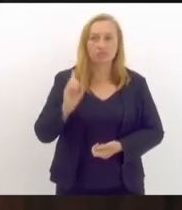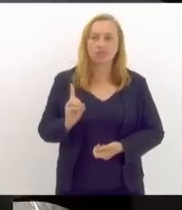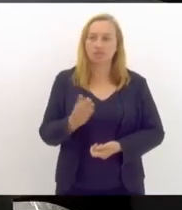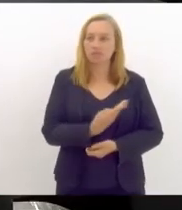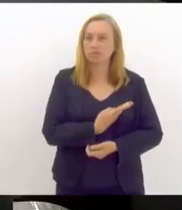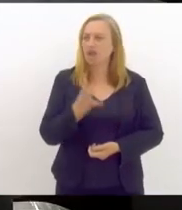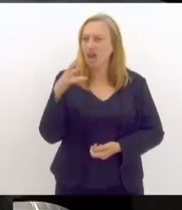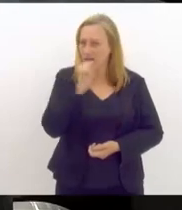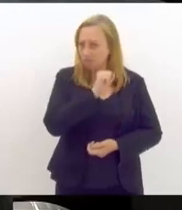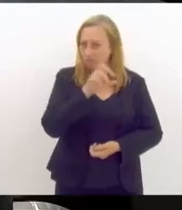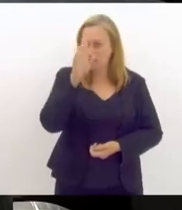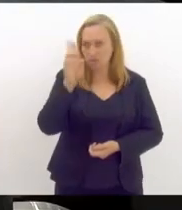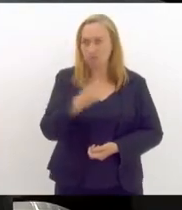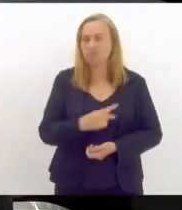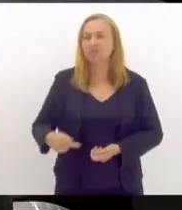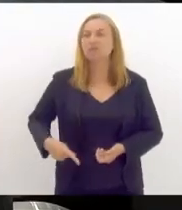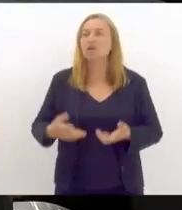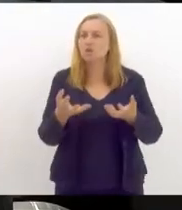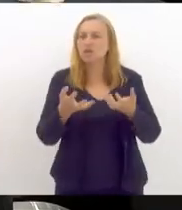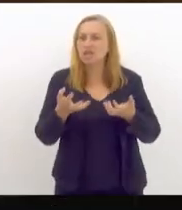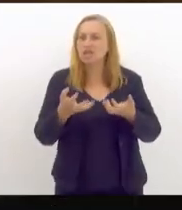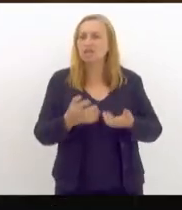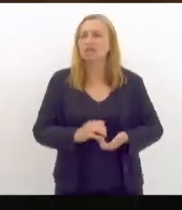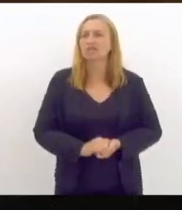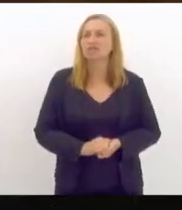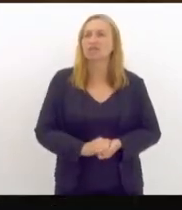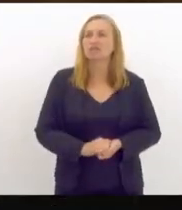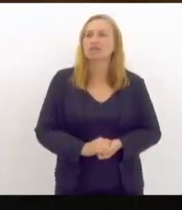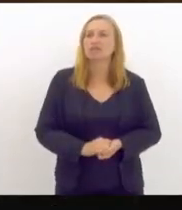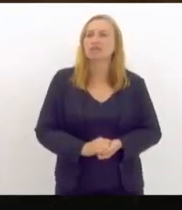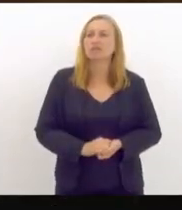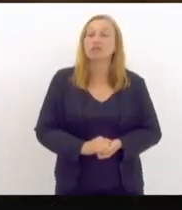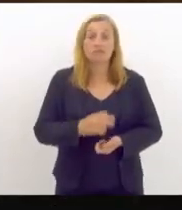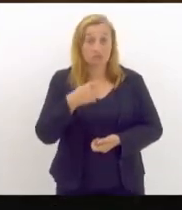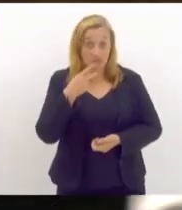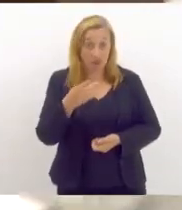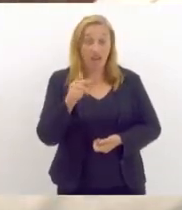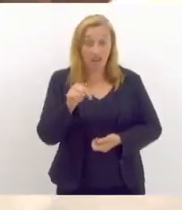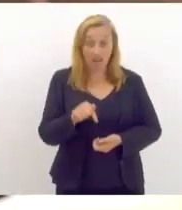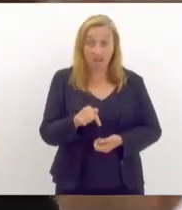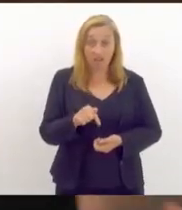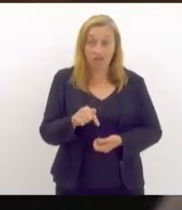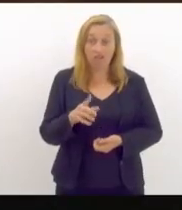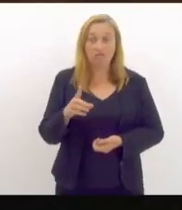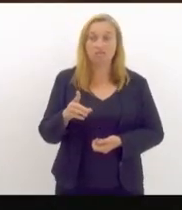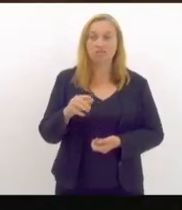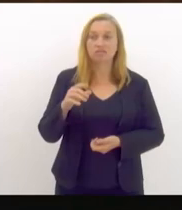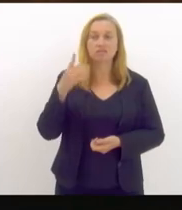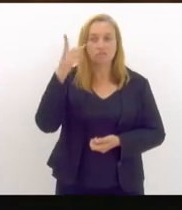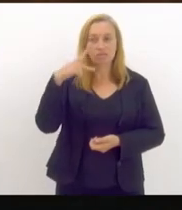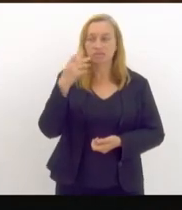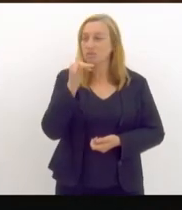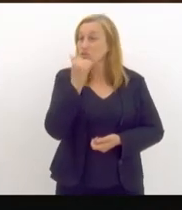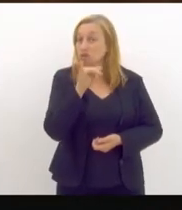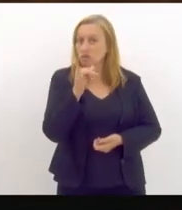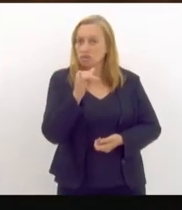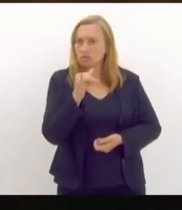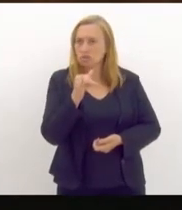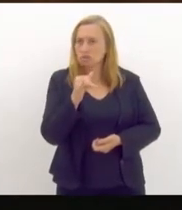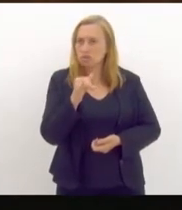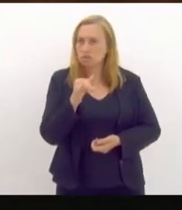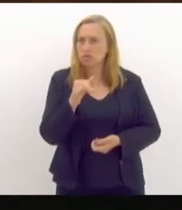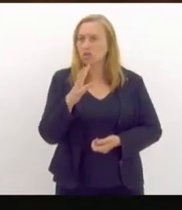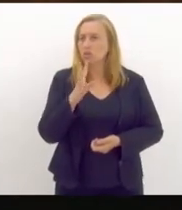muito rapidamente presidenta queria afirmar que no Parlamento Fluminense algo que provavelmente